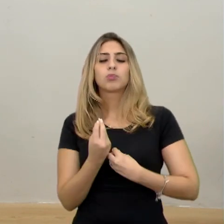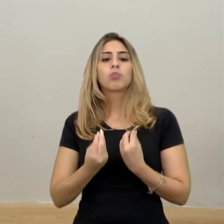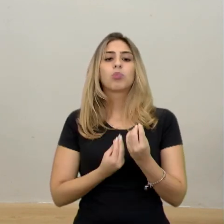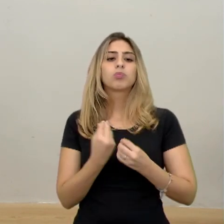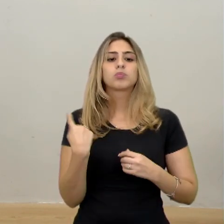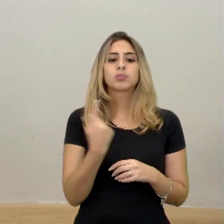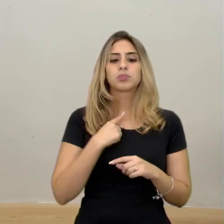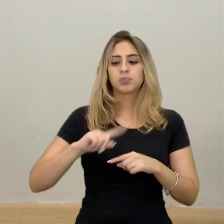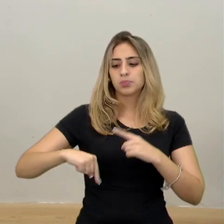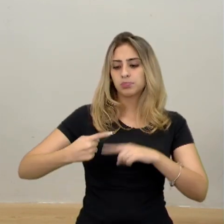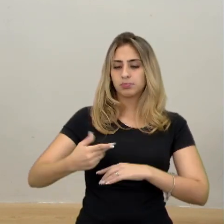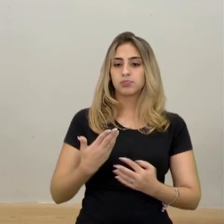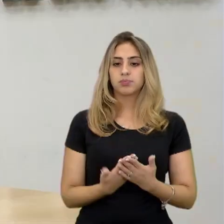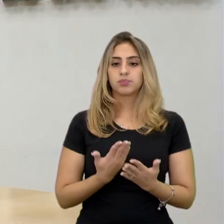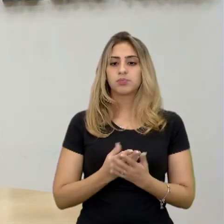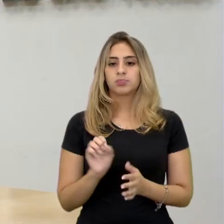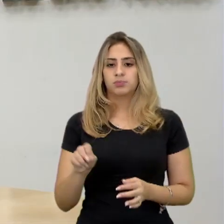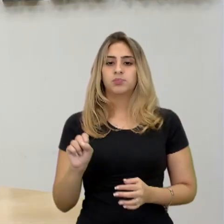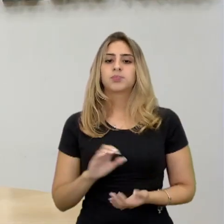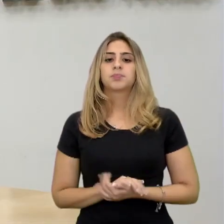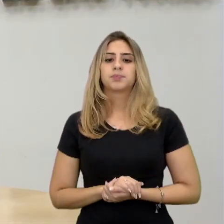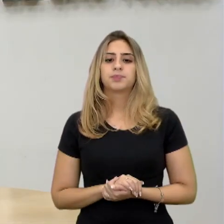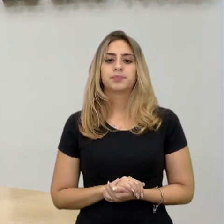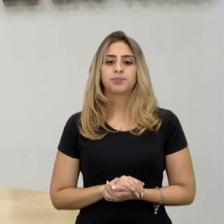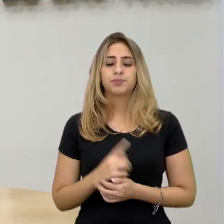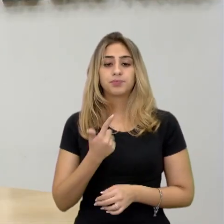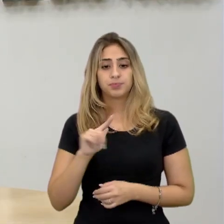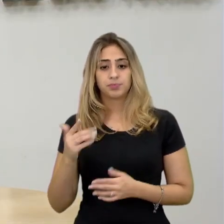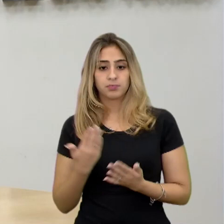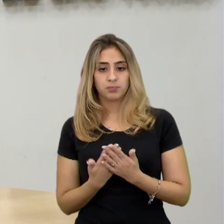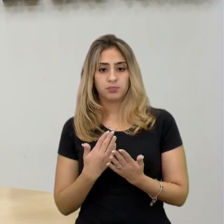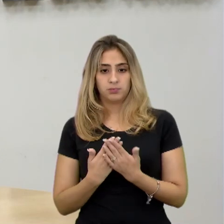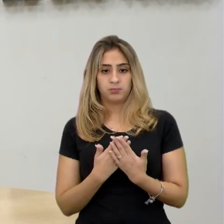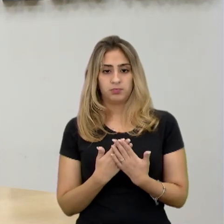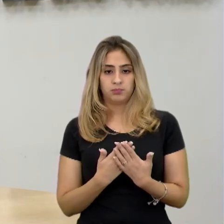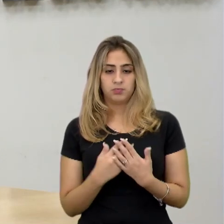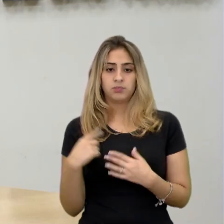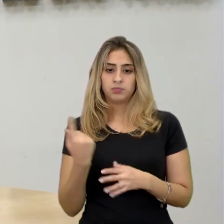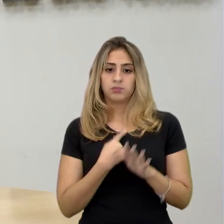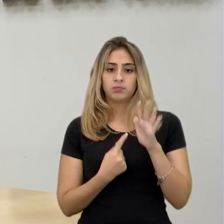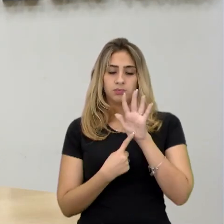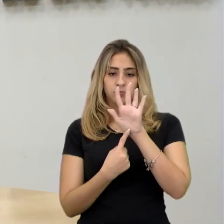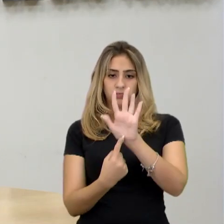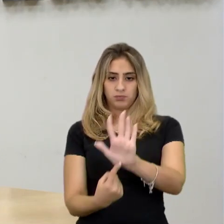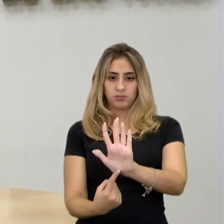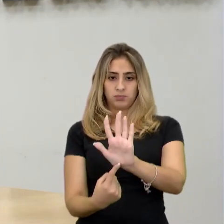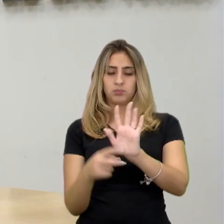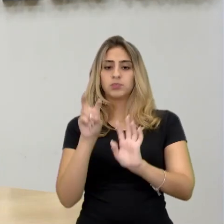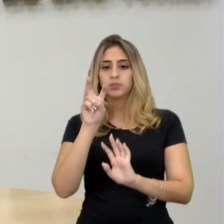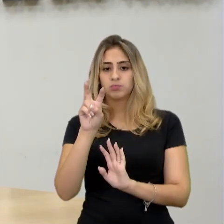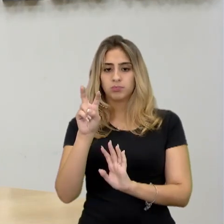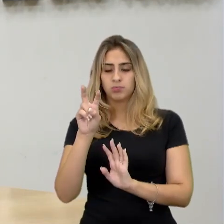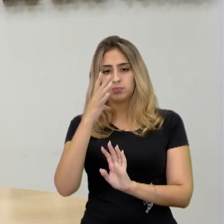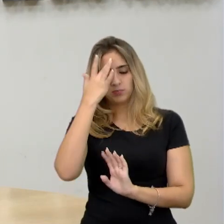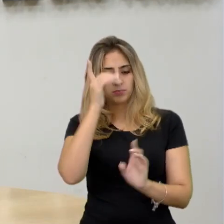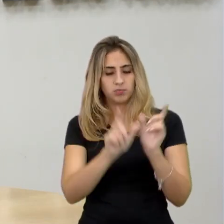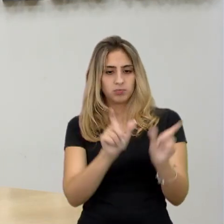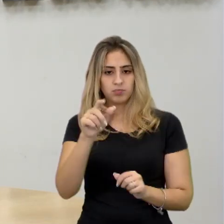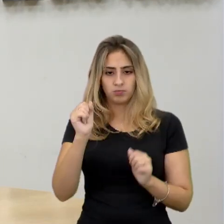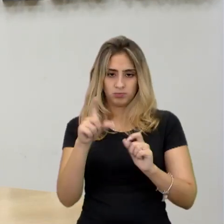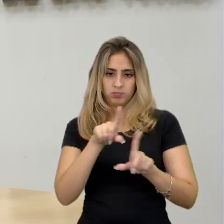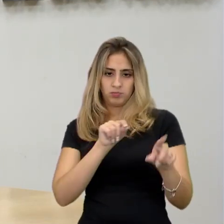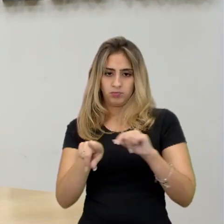a nossa próxima aula. Sim. Bem, na próxima aula, pessoal, a gente vai mostrar os 5 autores, né, que vocês vão poder